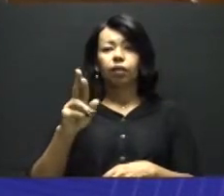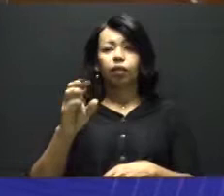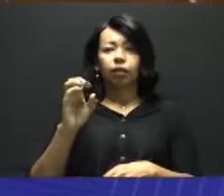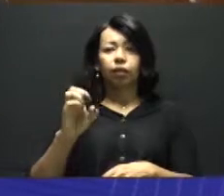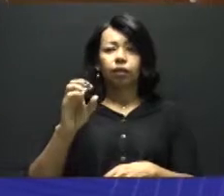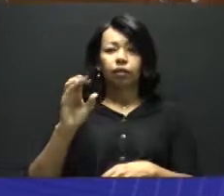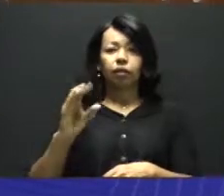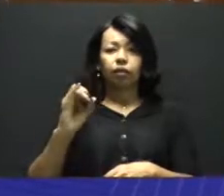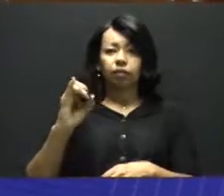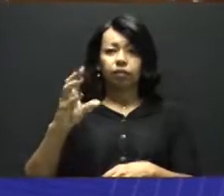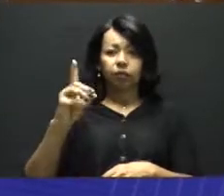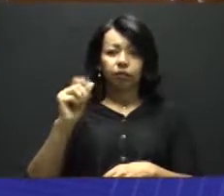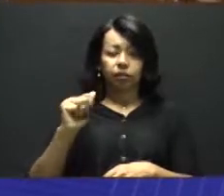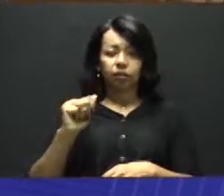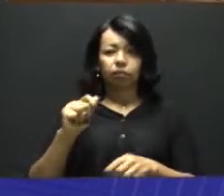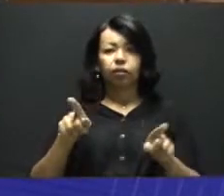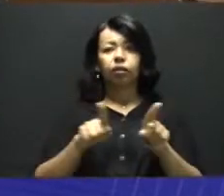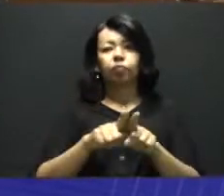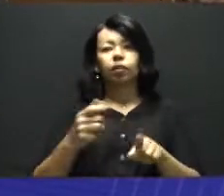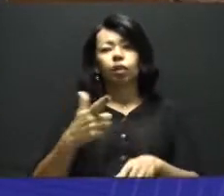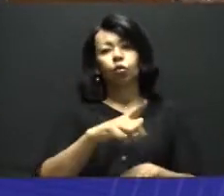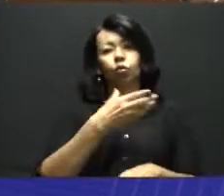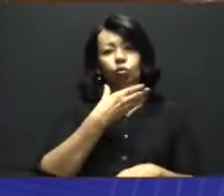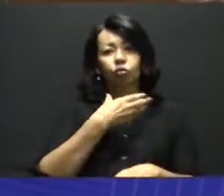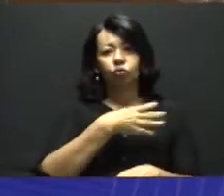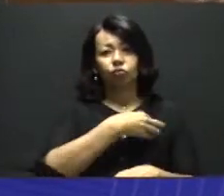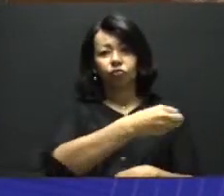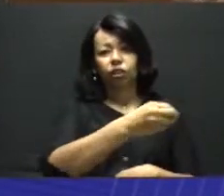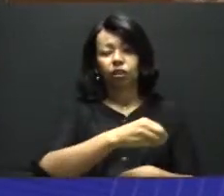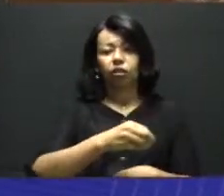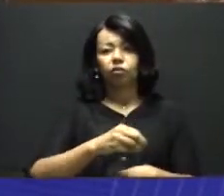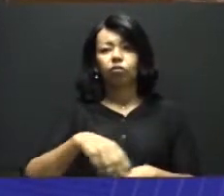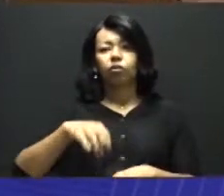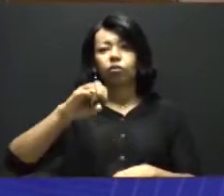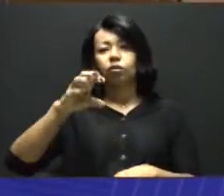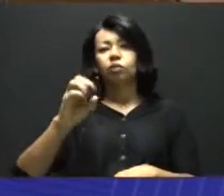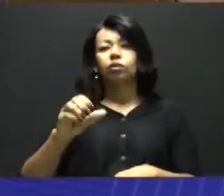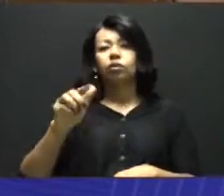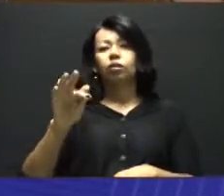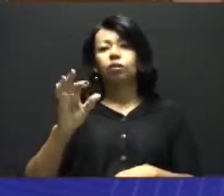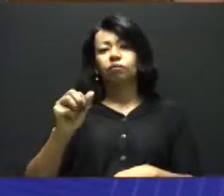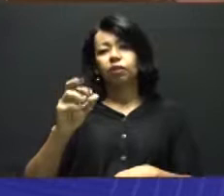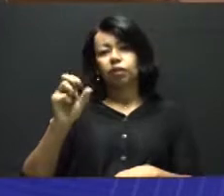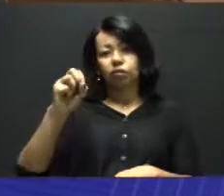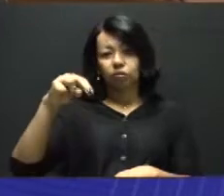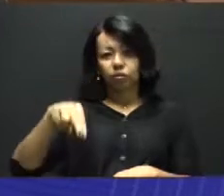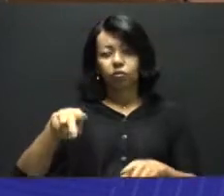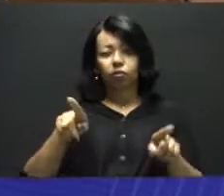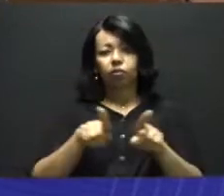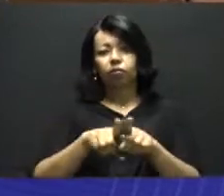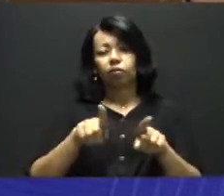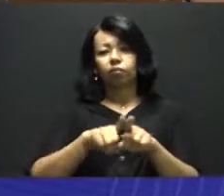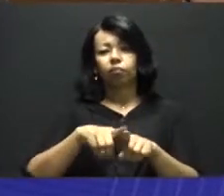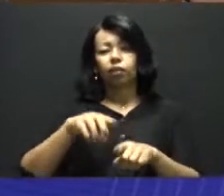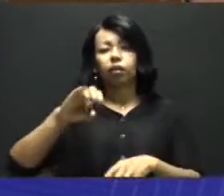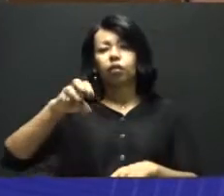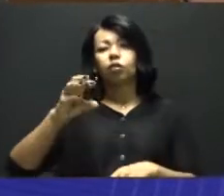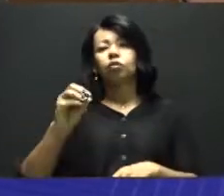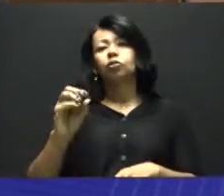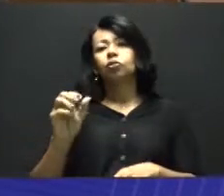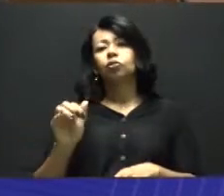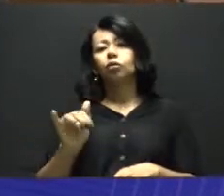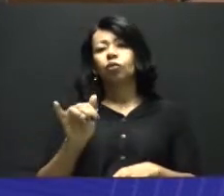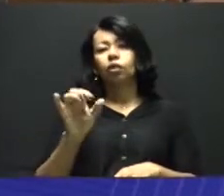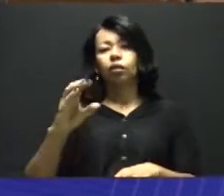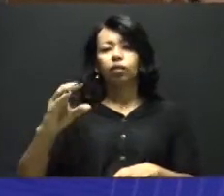família seu outro filho jeferson rodrigo da silva e joyce aparecida da silva também sua filha jéssica